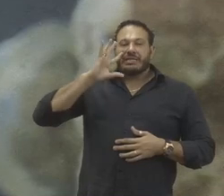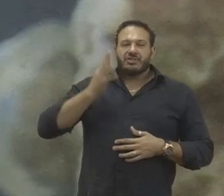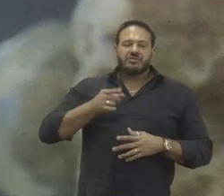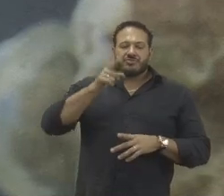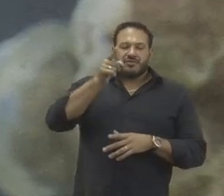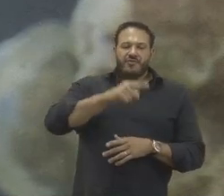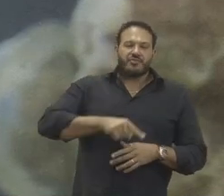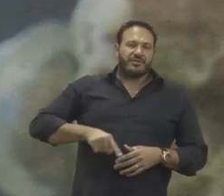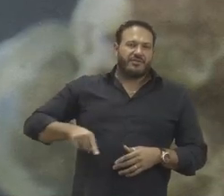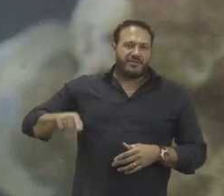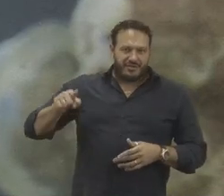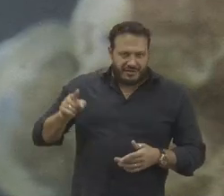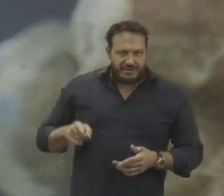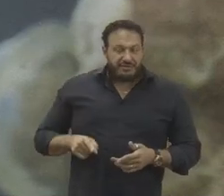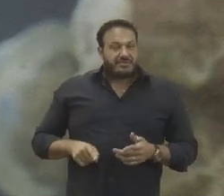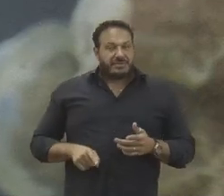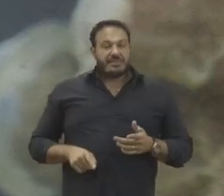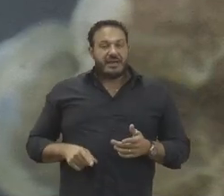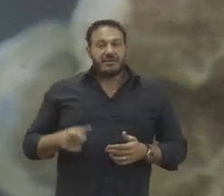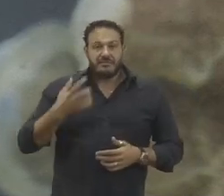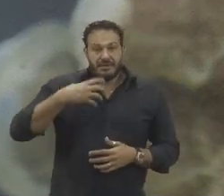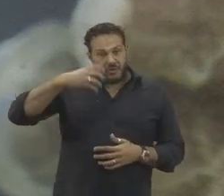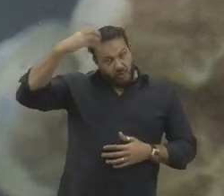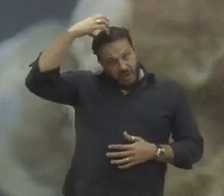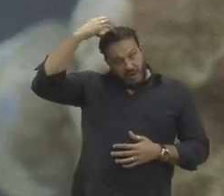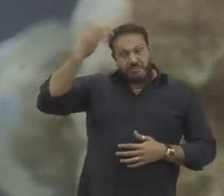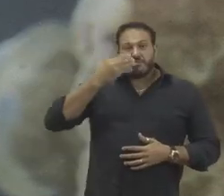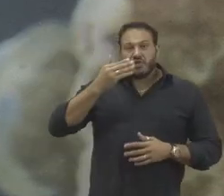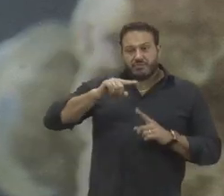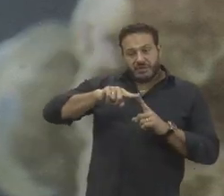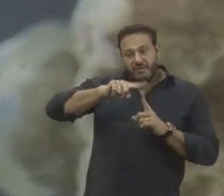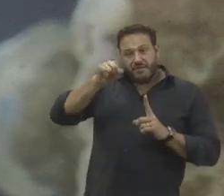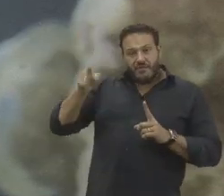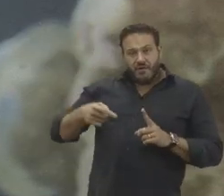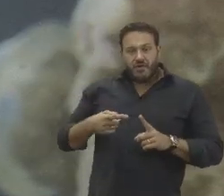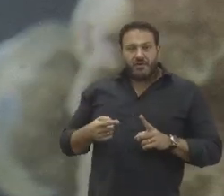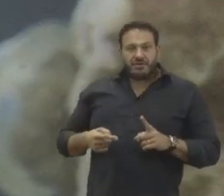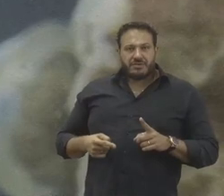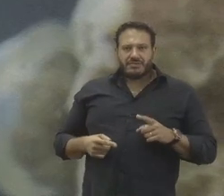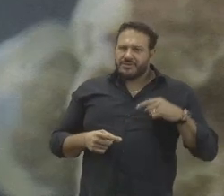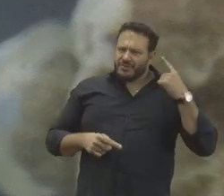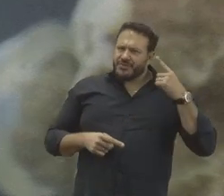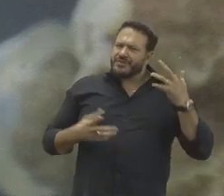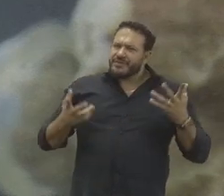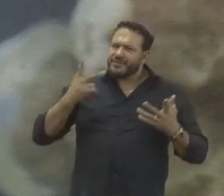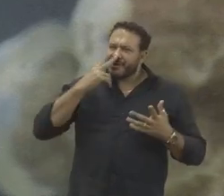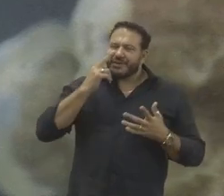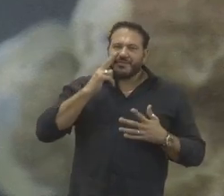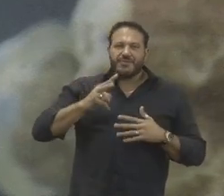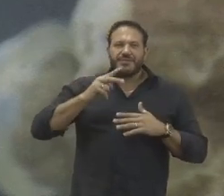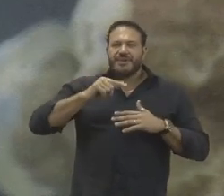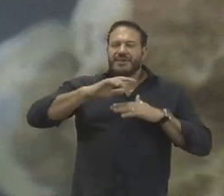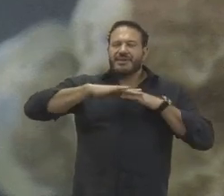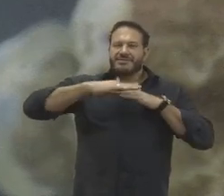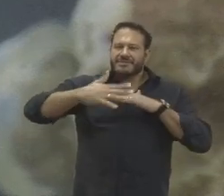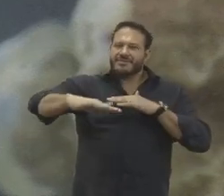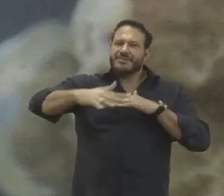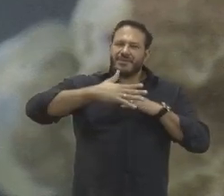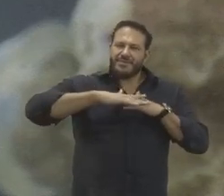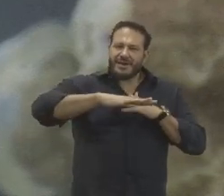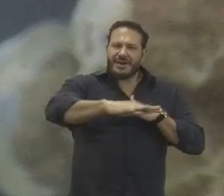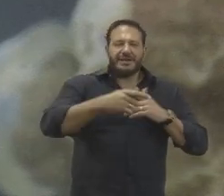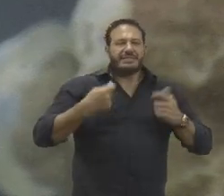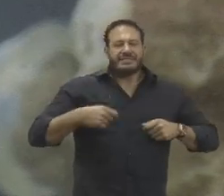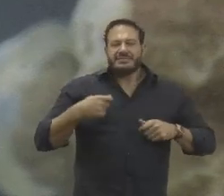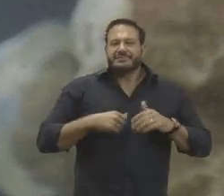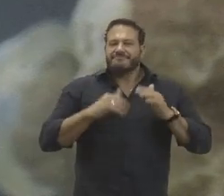né E aí o o o rei mandou dar volta e foi uma coisa louca veja como o mar é é é precisa